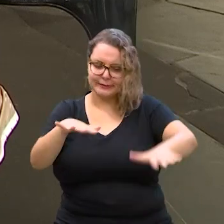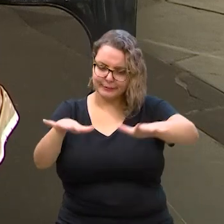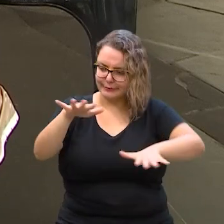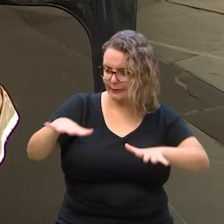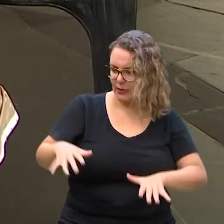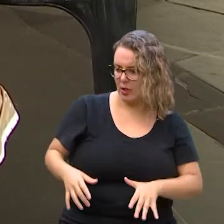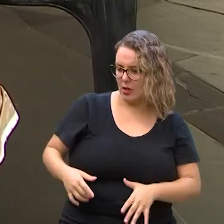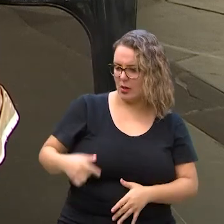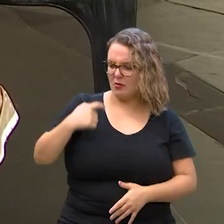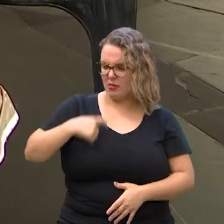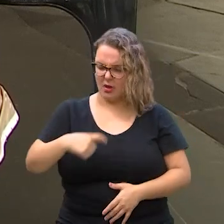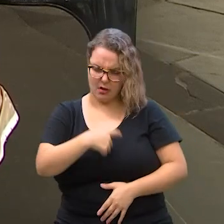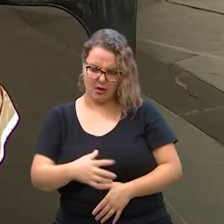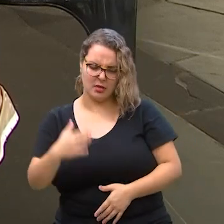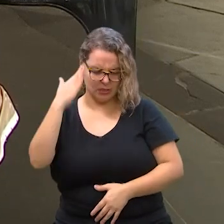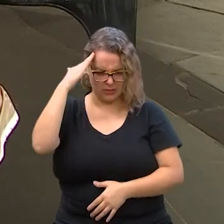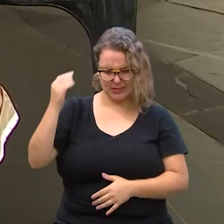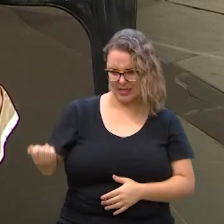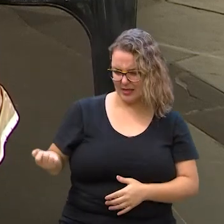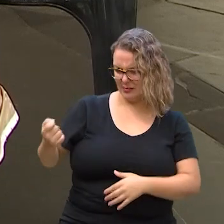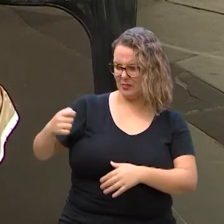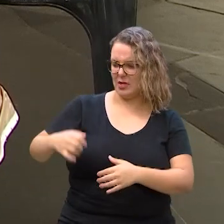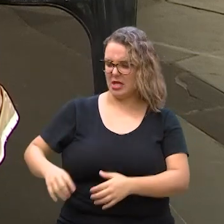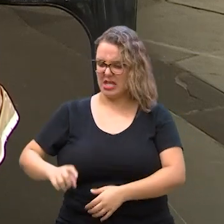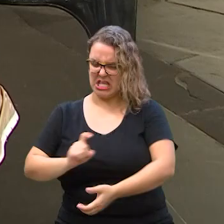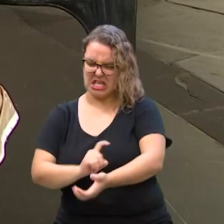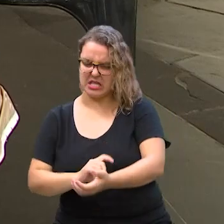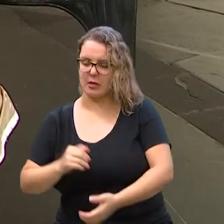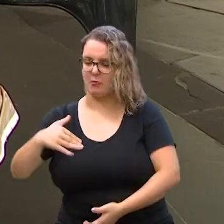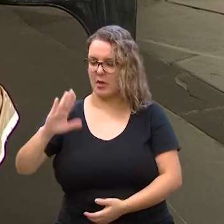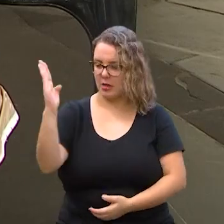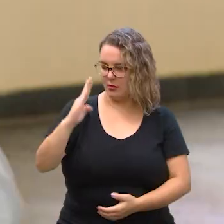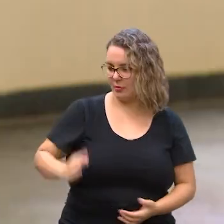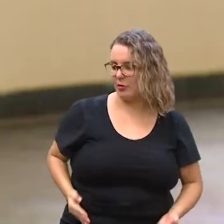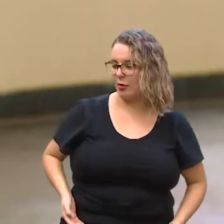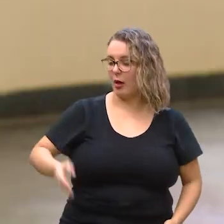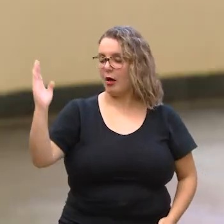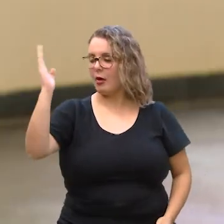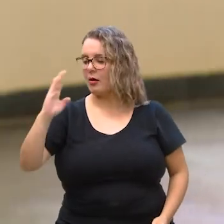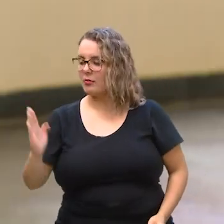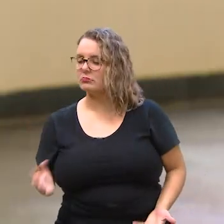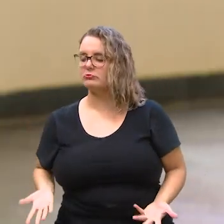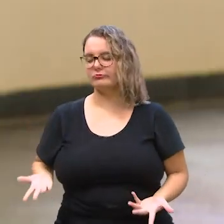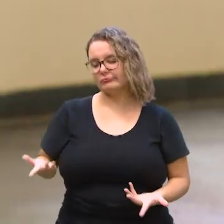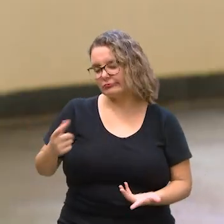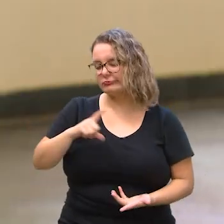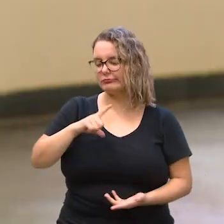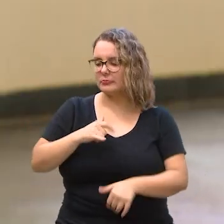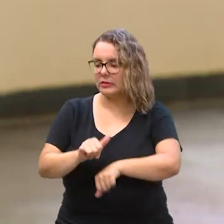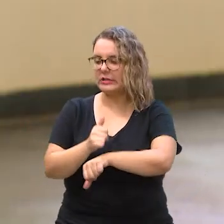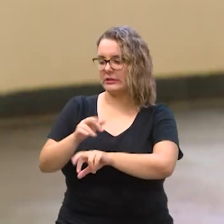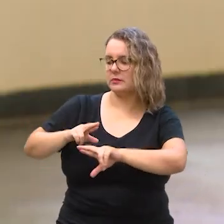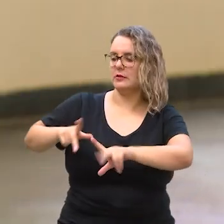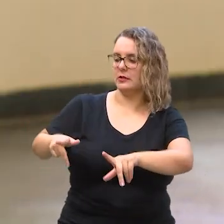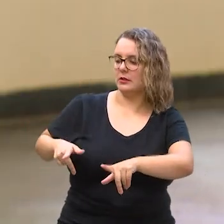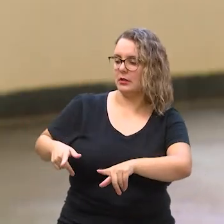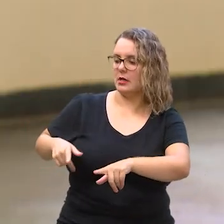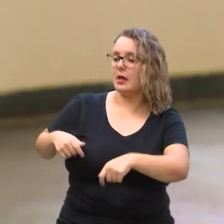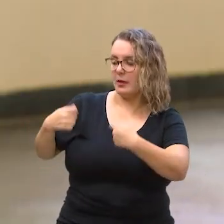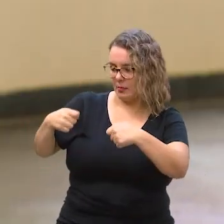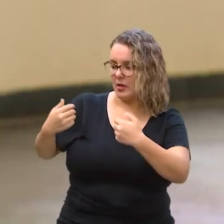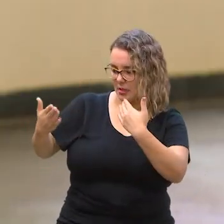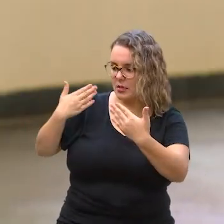tem a sua, né? O argentino, ele sabe catimbar melhor, sabe irritar o brasileiro já tem mais. Então, isso também tem